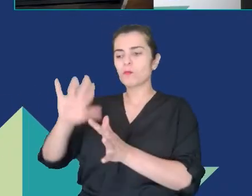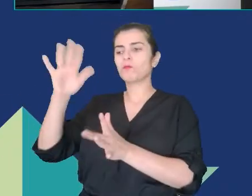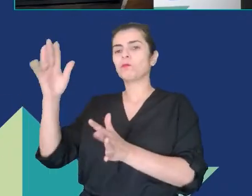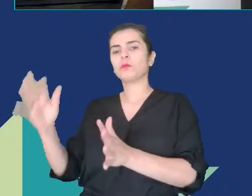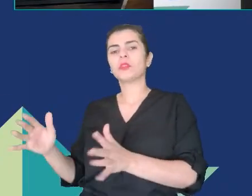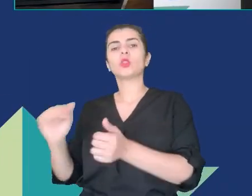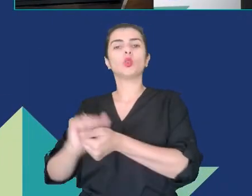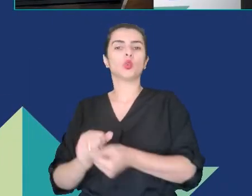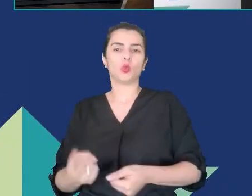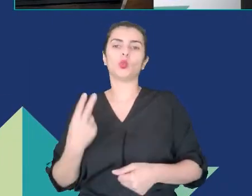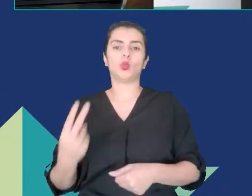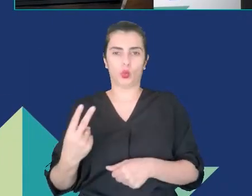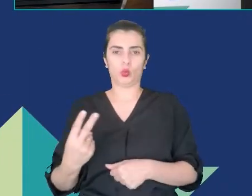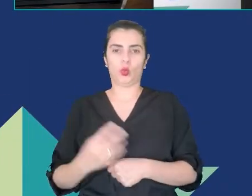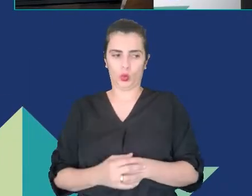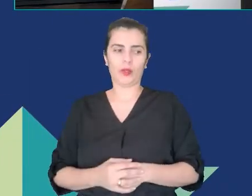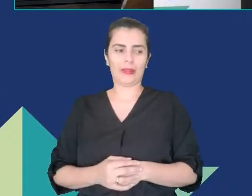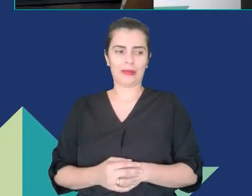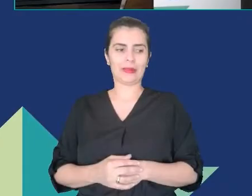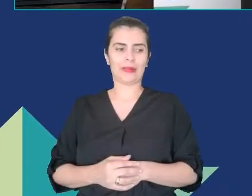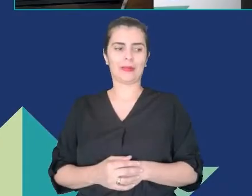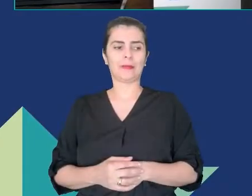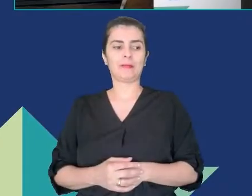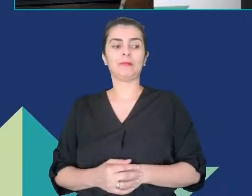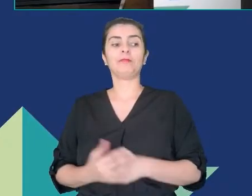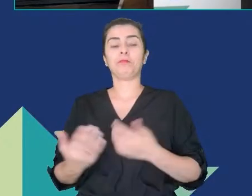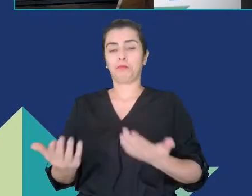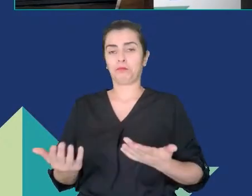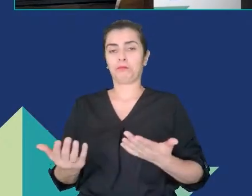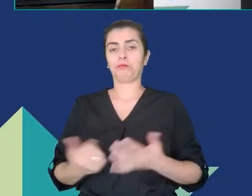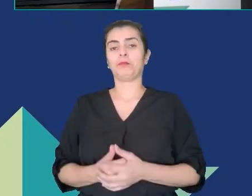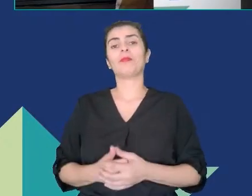gerados na operação. Então, quando a gente